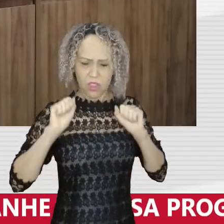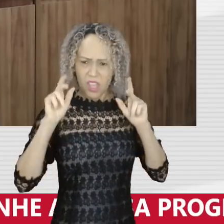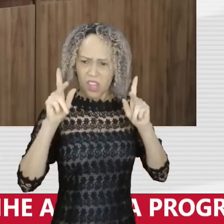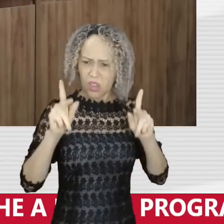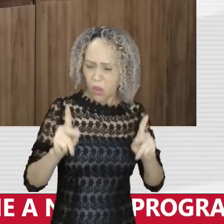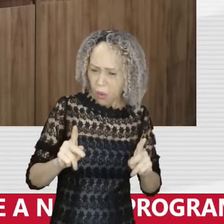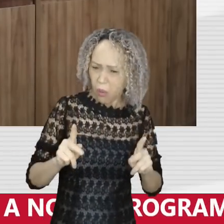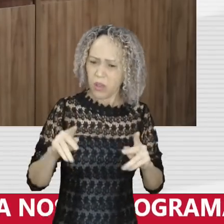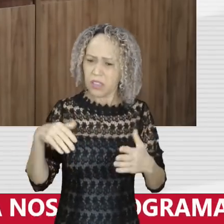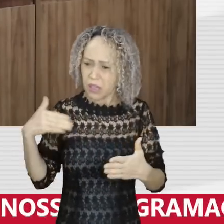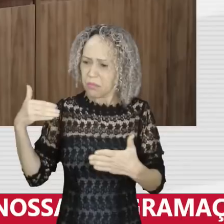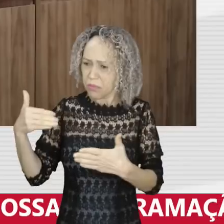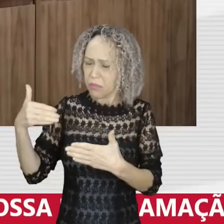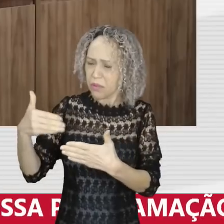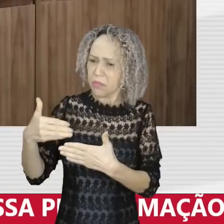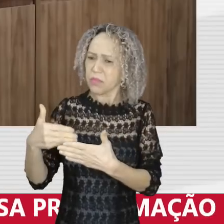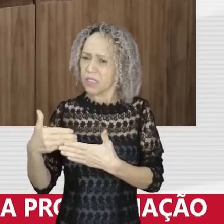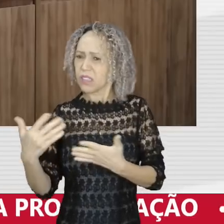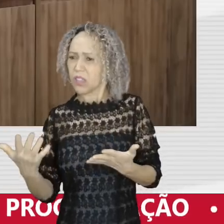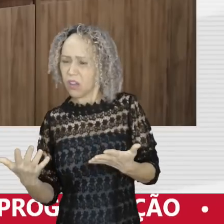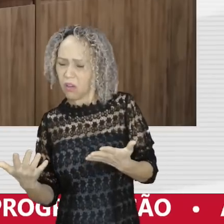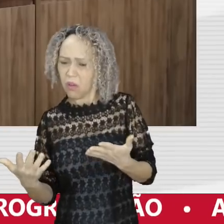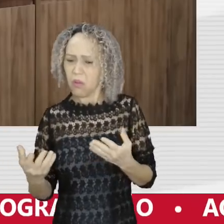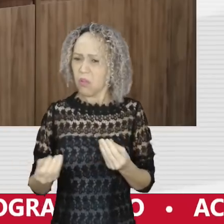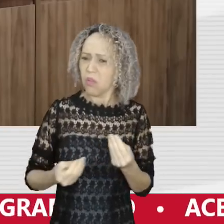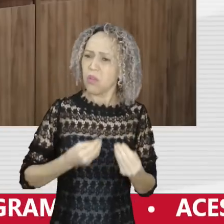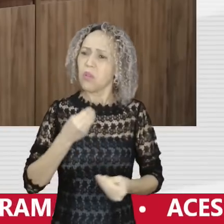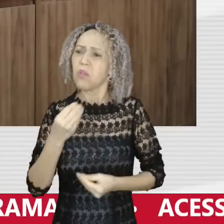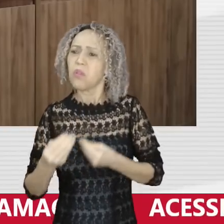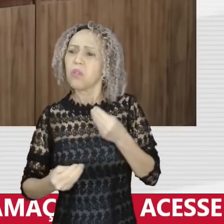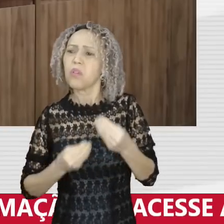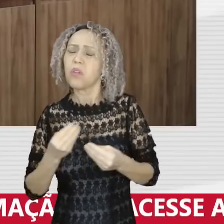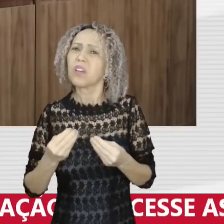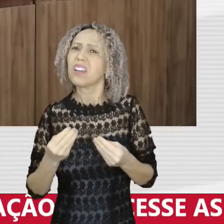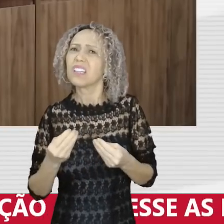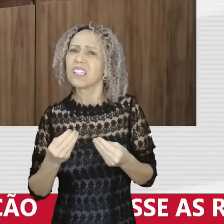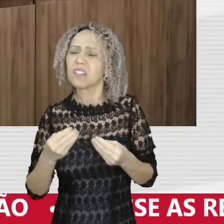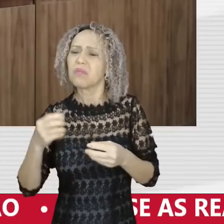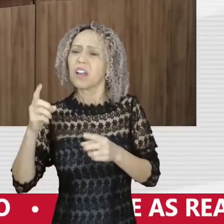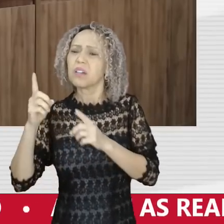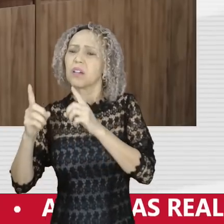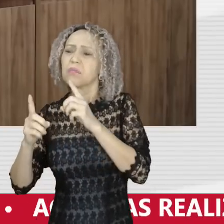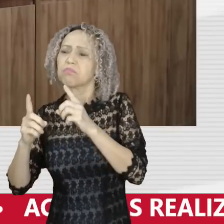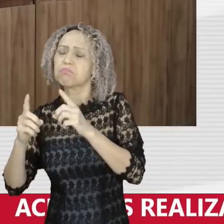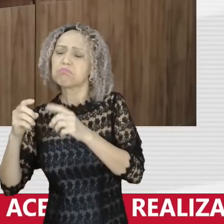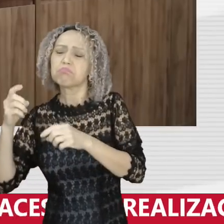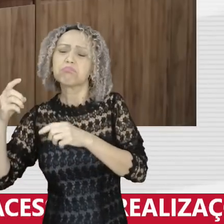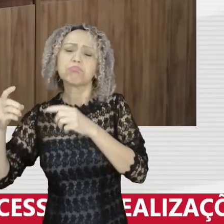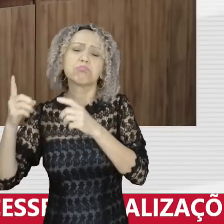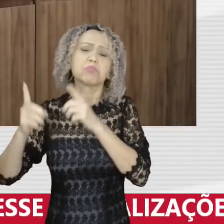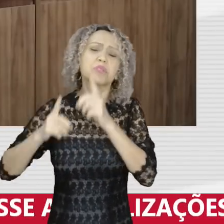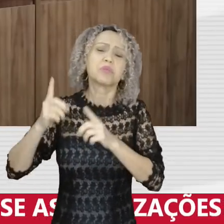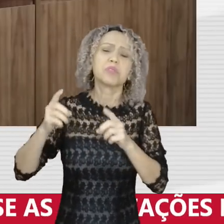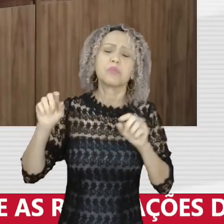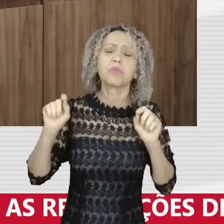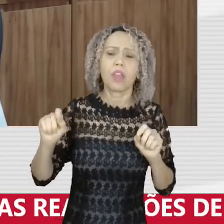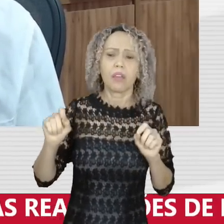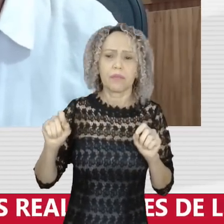quando, felizmente, tivemos essa mudança? O que falta discutir na educação? É importante...